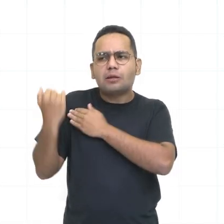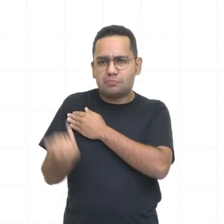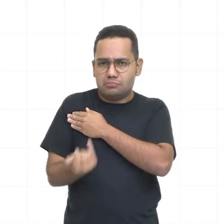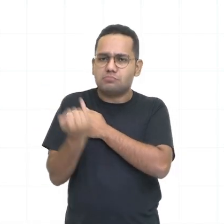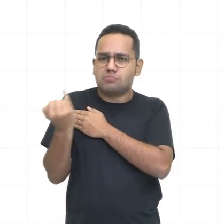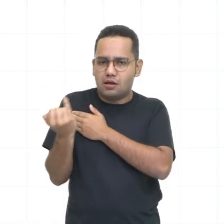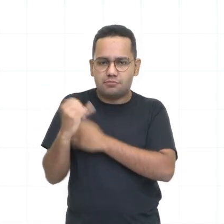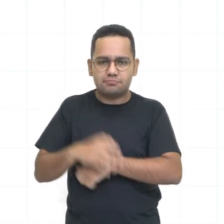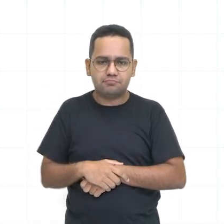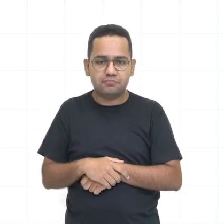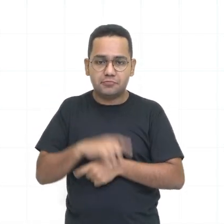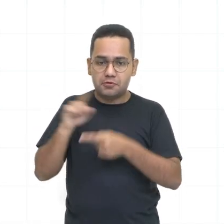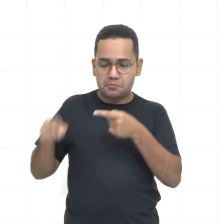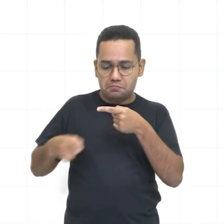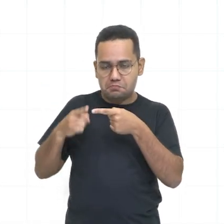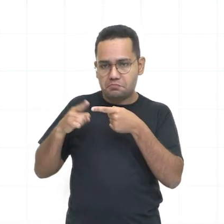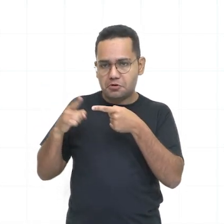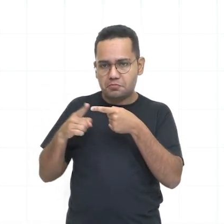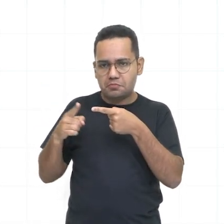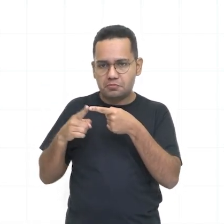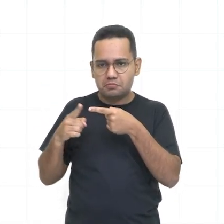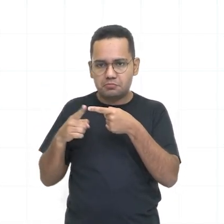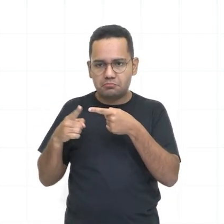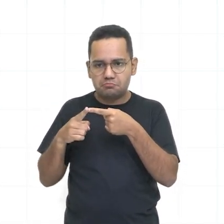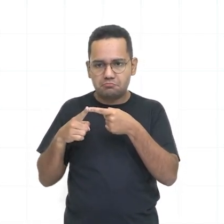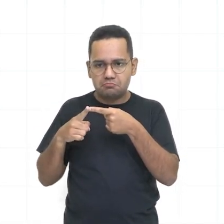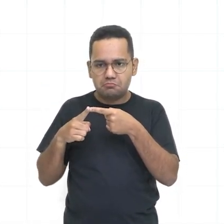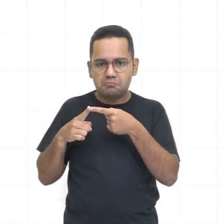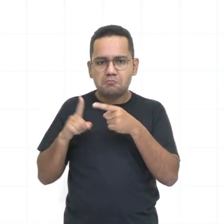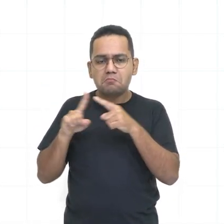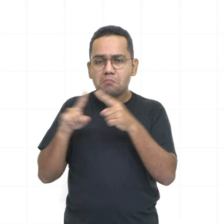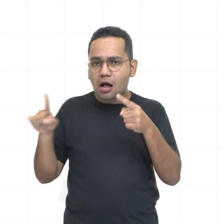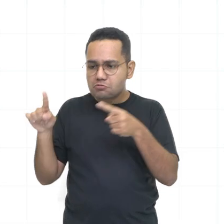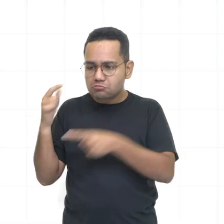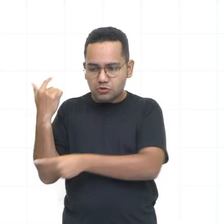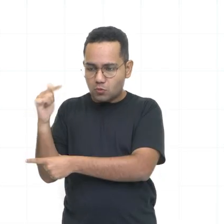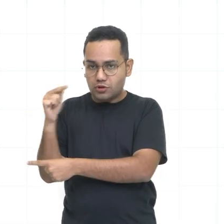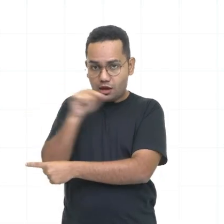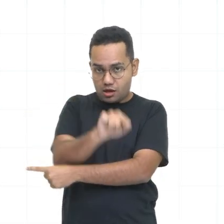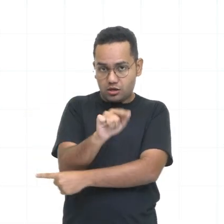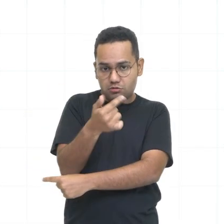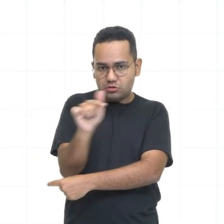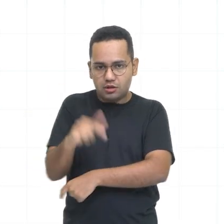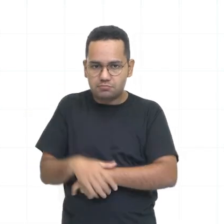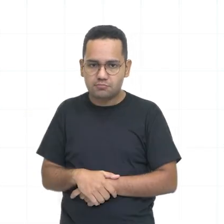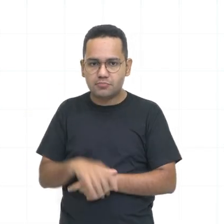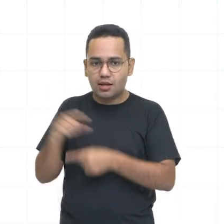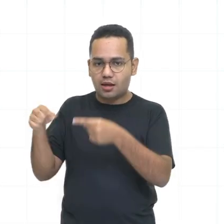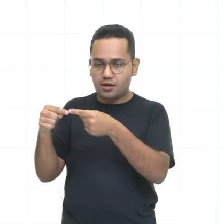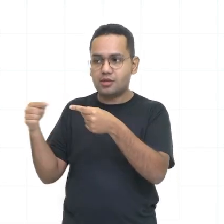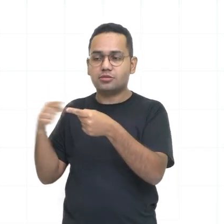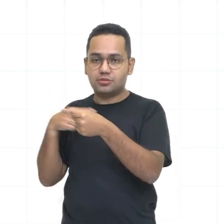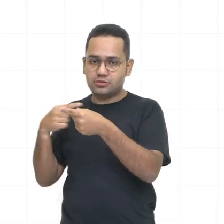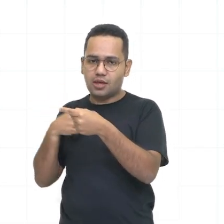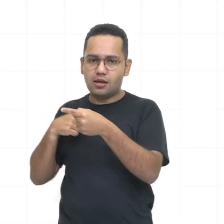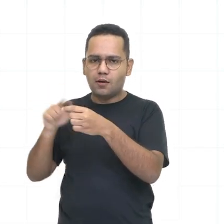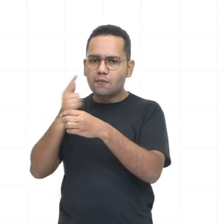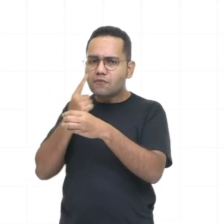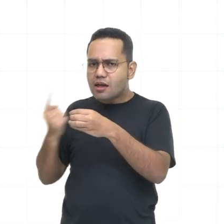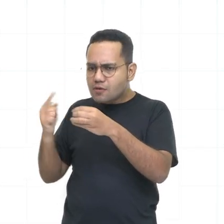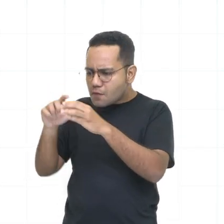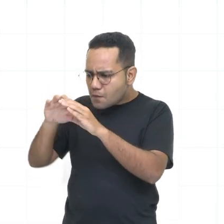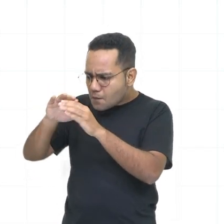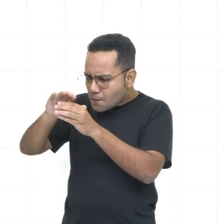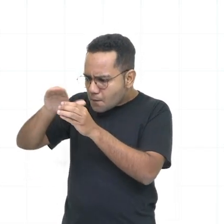importantes na célula vegetal. Uma, e que nós não vamos encontrar na célula animal. Uma é o cloroplasto.